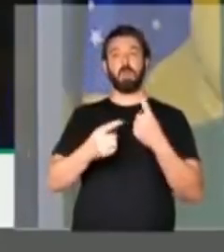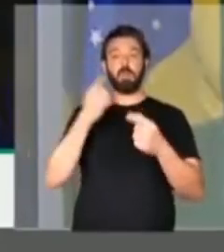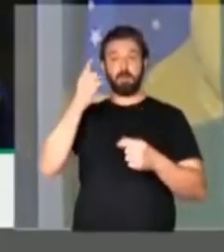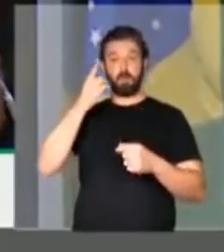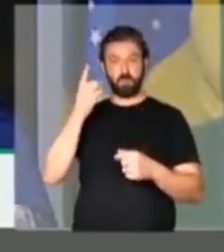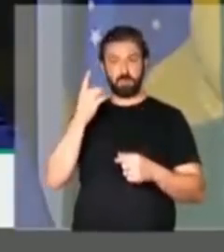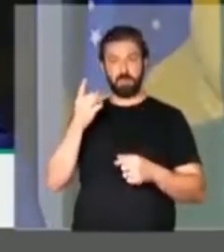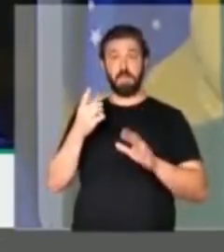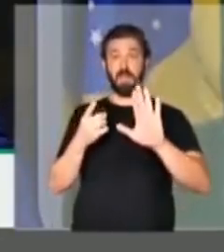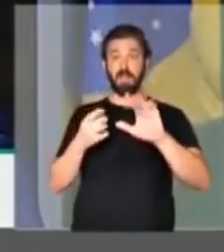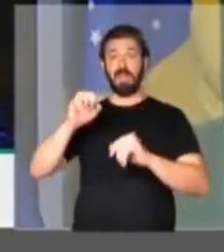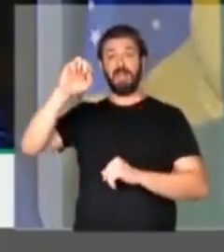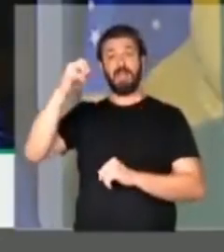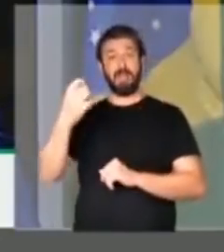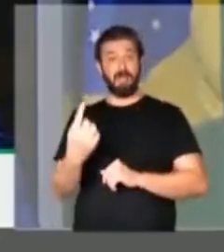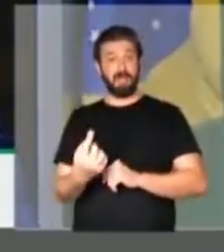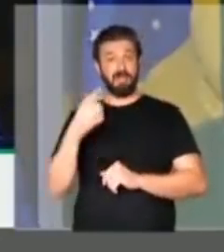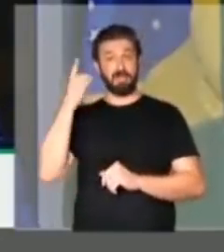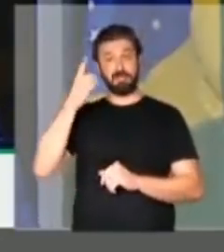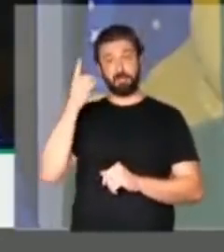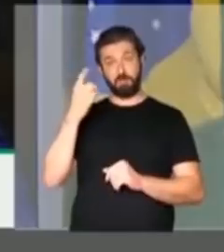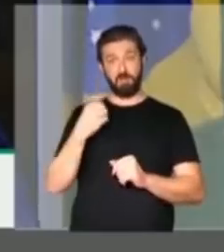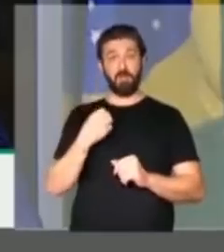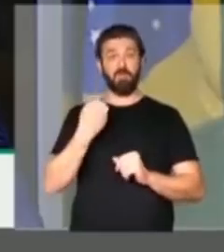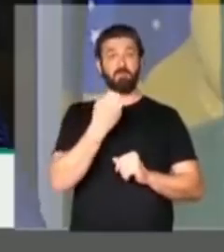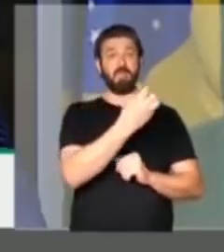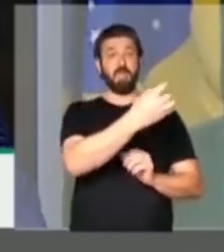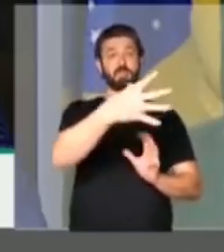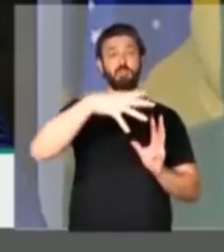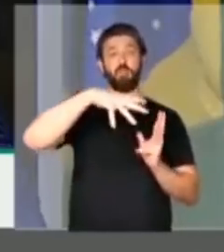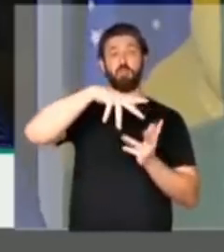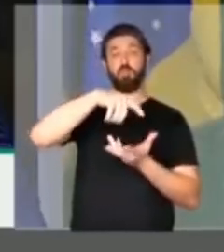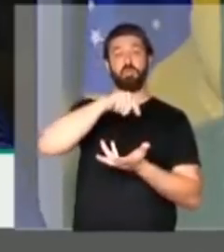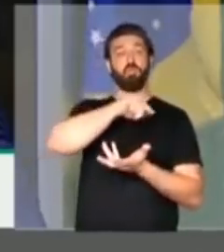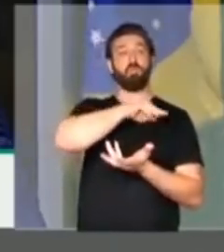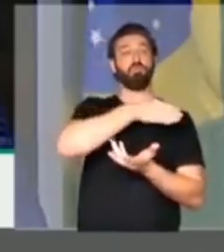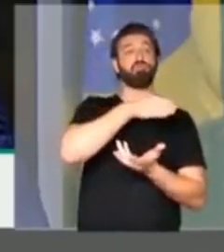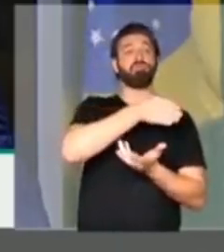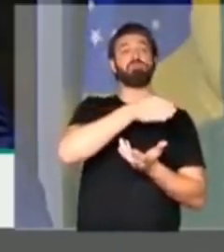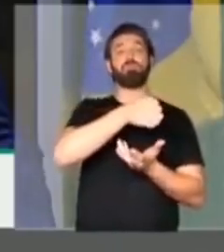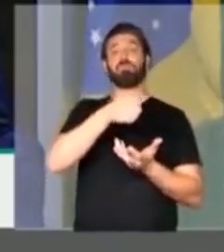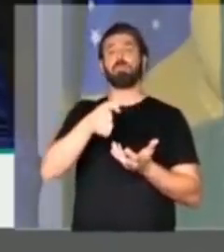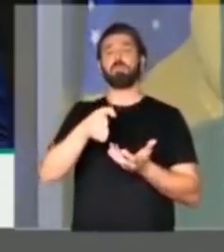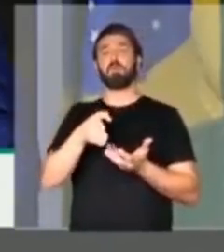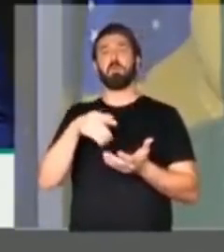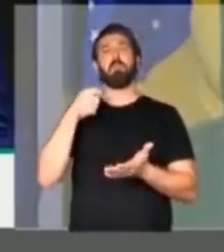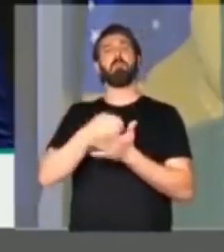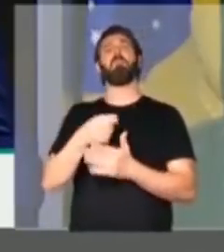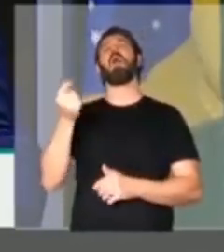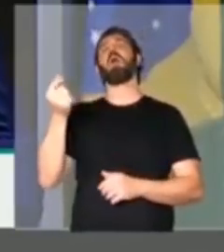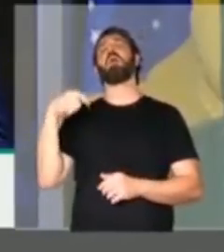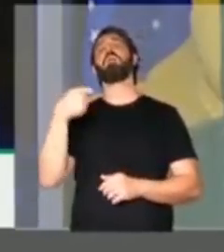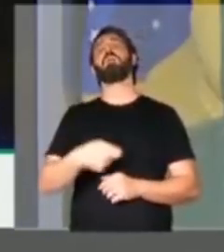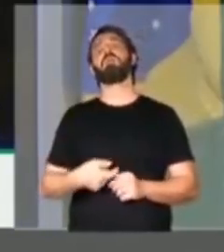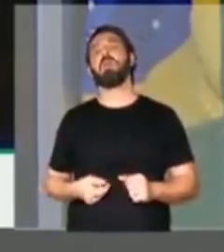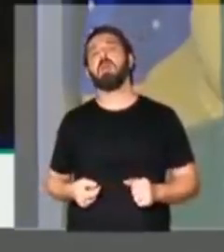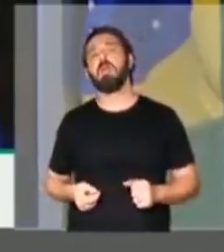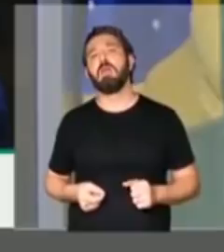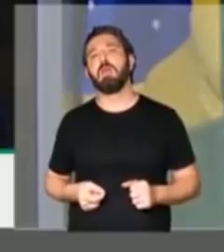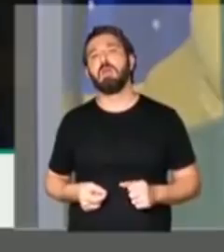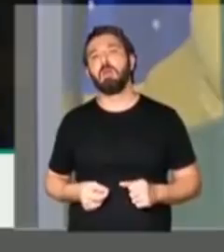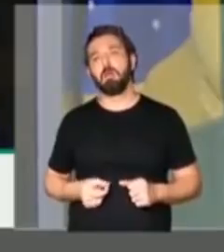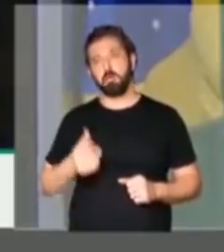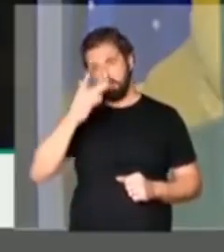aliás, ex-parlamentares, viajando pelo mundo, não se sabe pagos por quem,